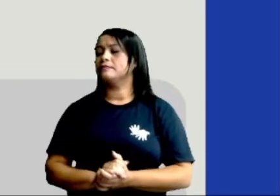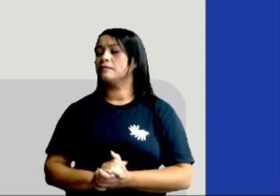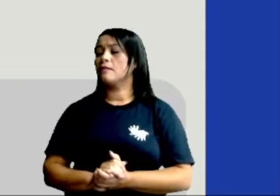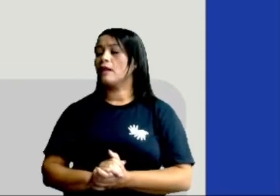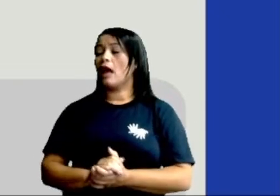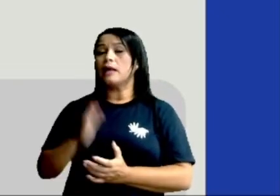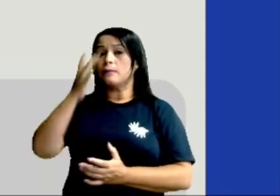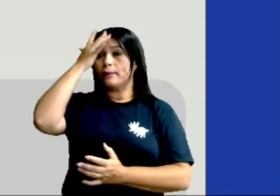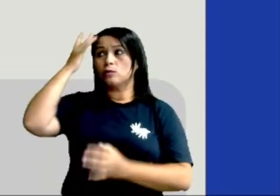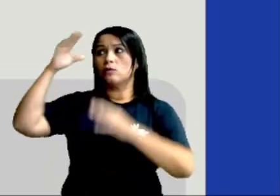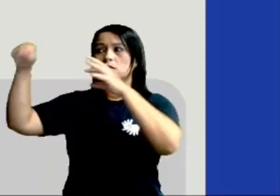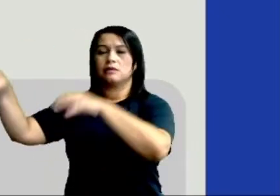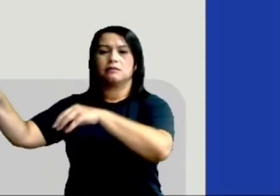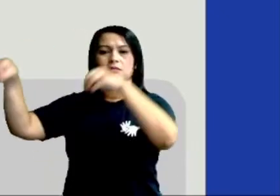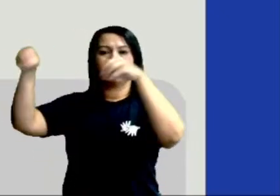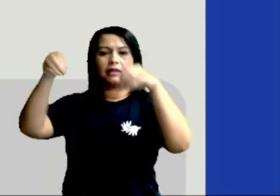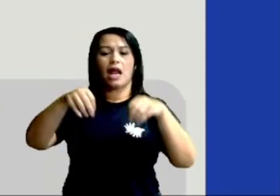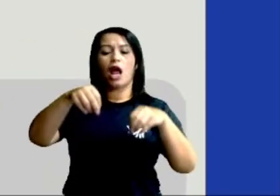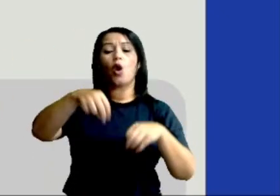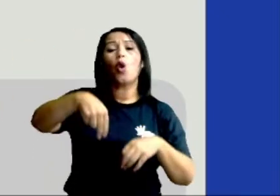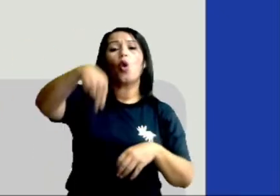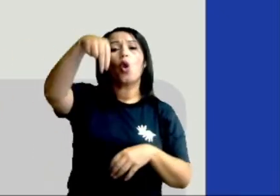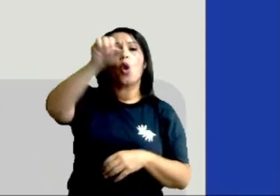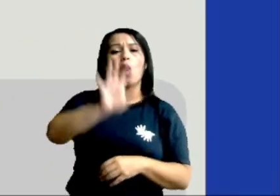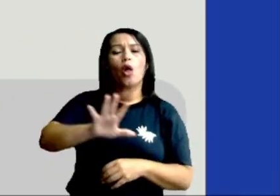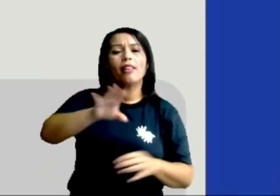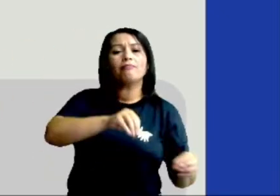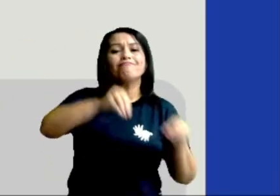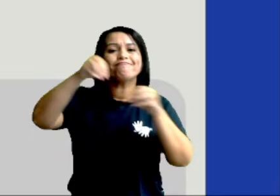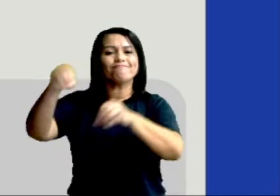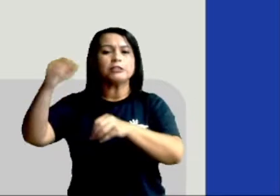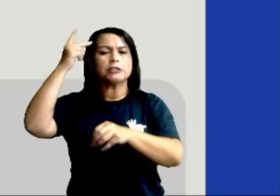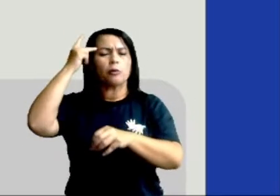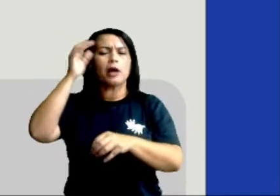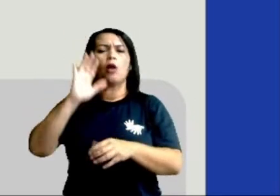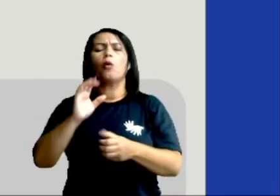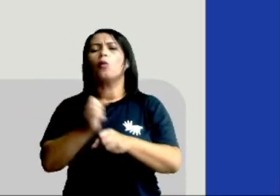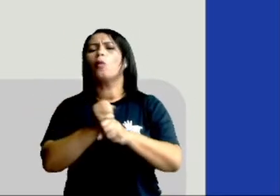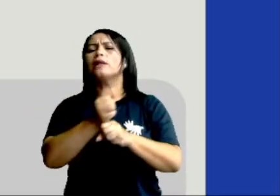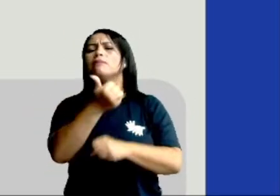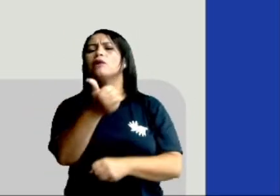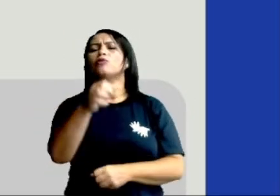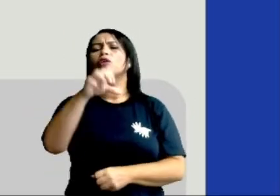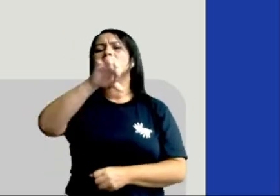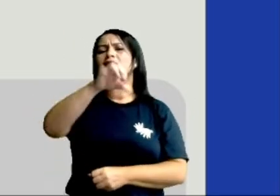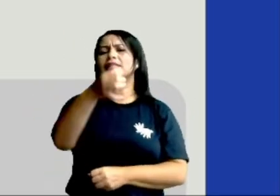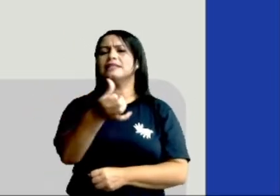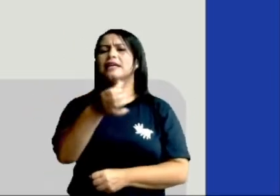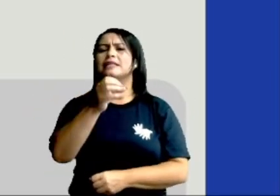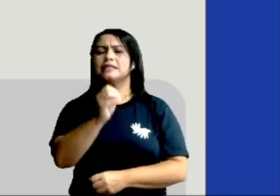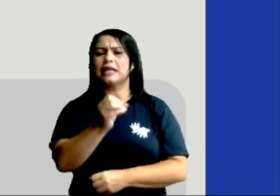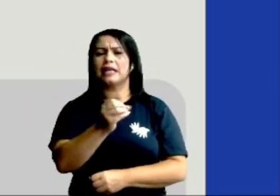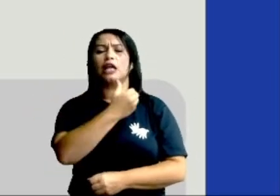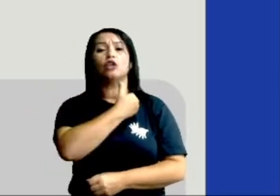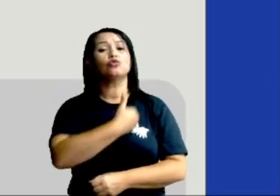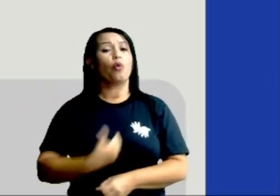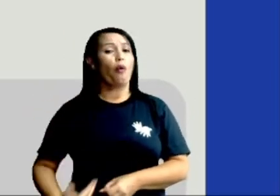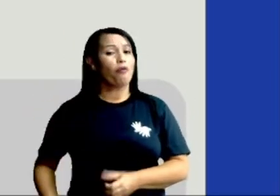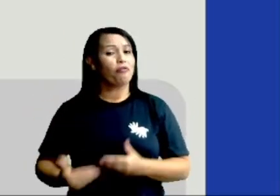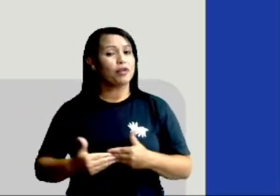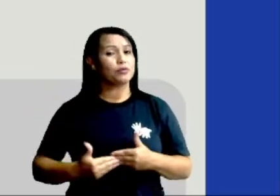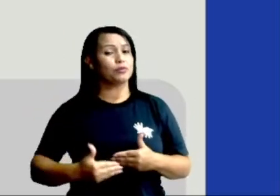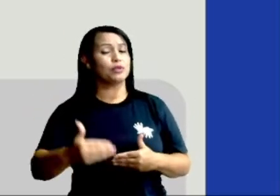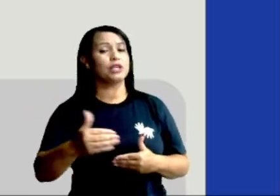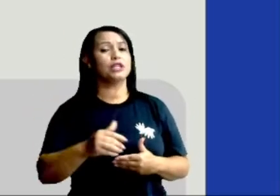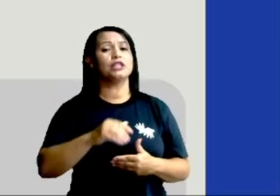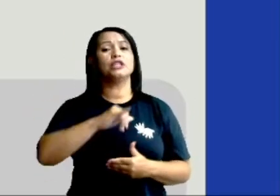Os migrantes nordestinos. Em 1960, durante o governo de Juscelino Kubitschek,